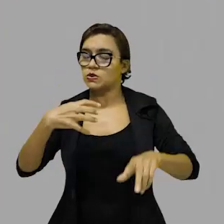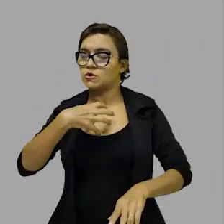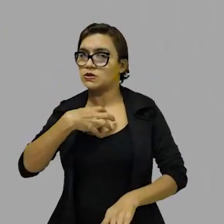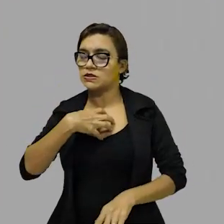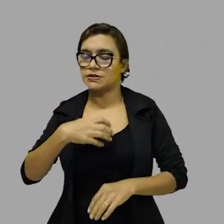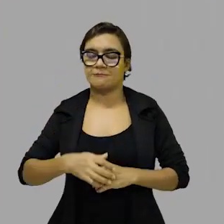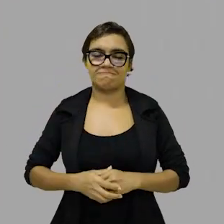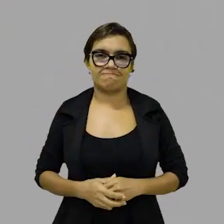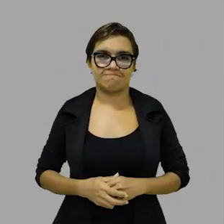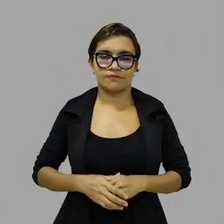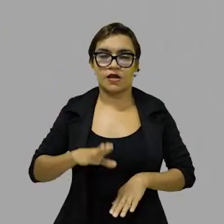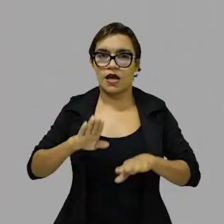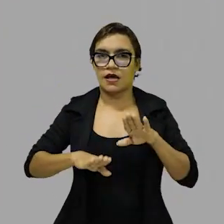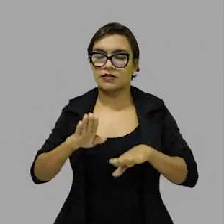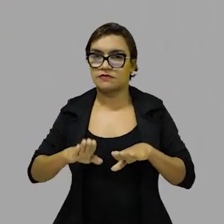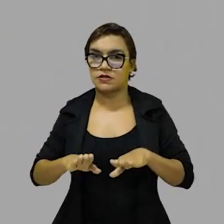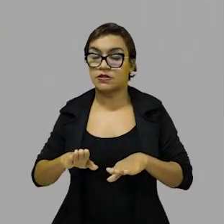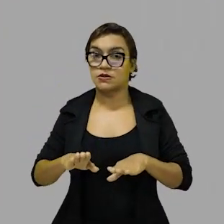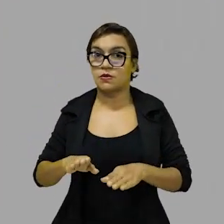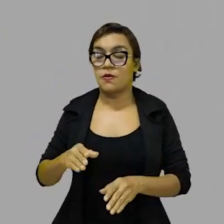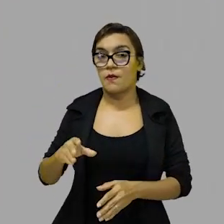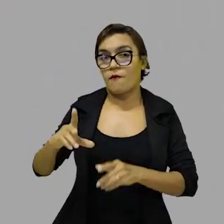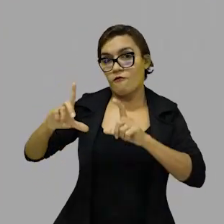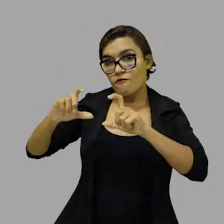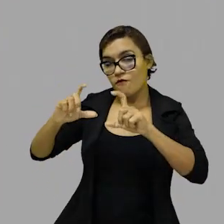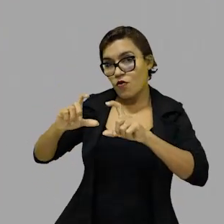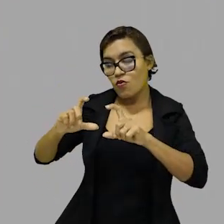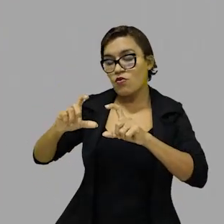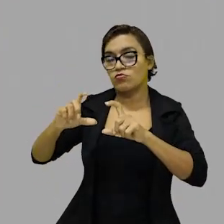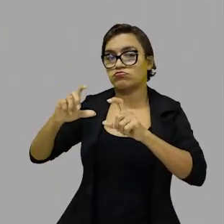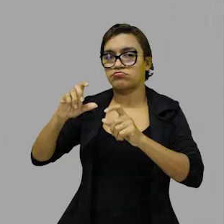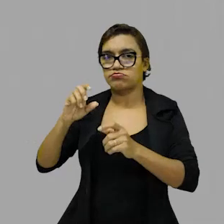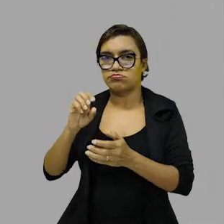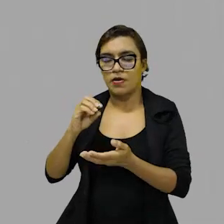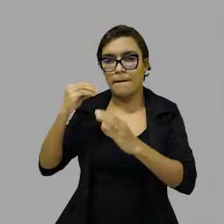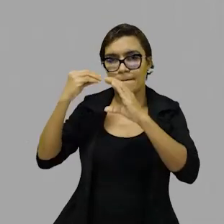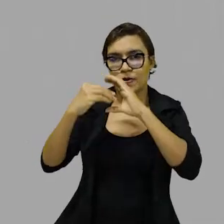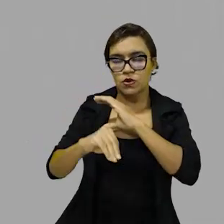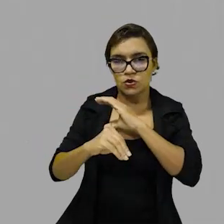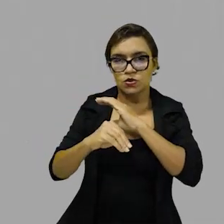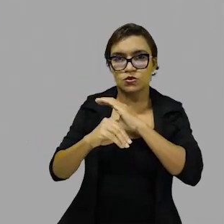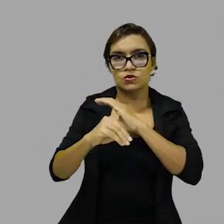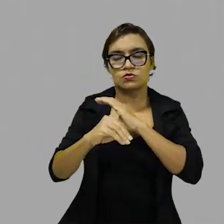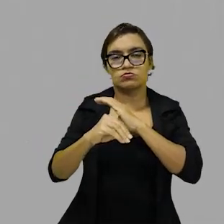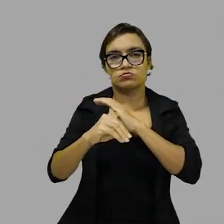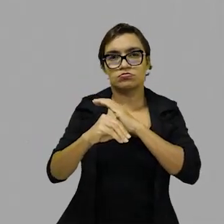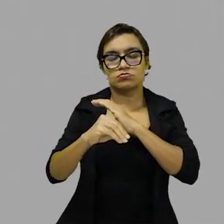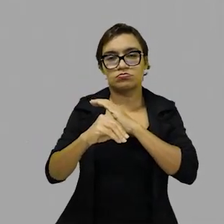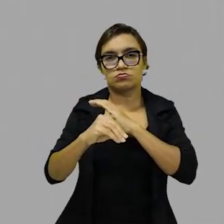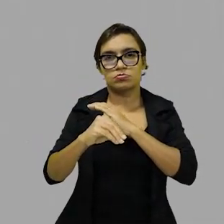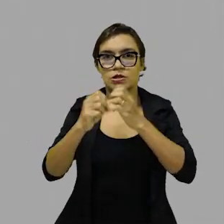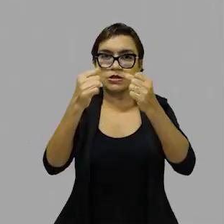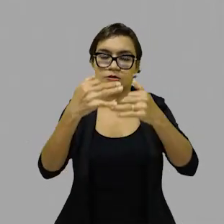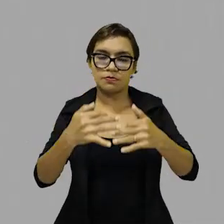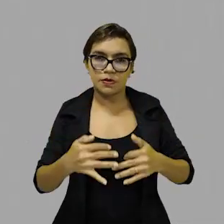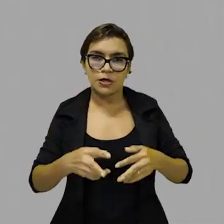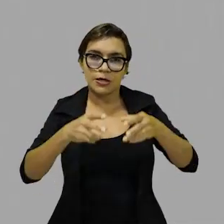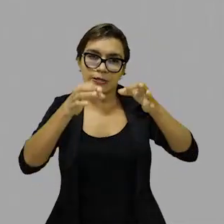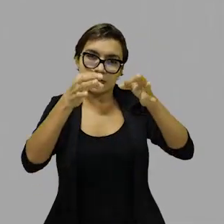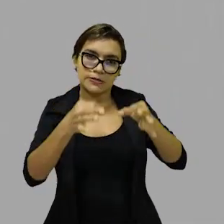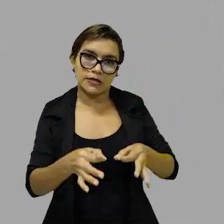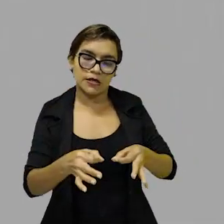que eu sinto. Às vezes eu coloco uma imagem, uma fotografia, né, uma reprodução que diz exatamente como eu estou me sentindo.